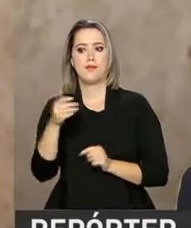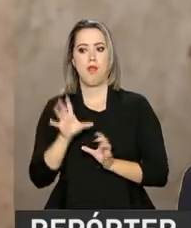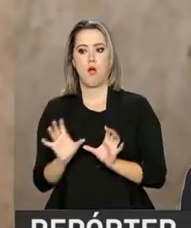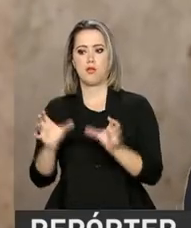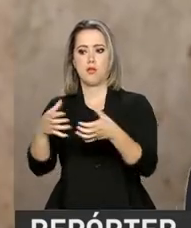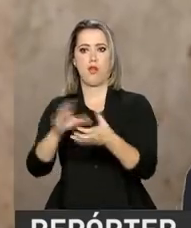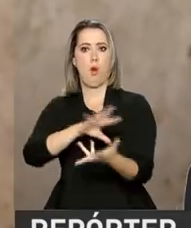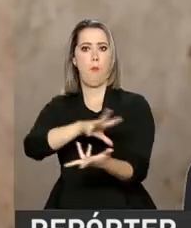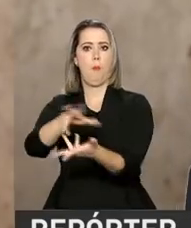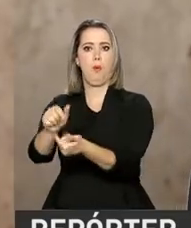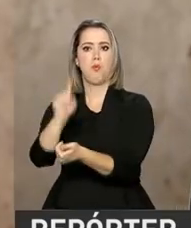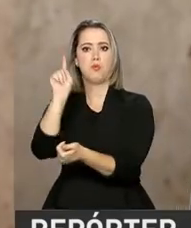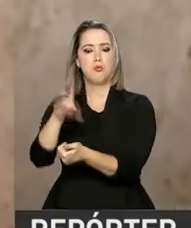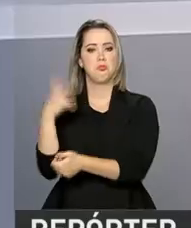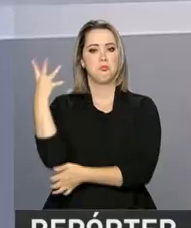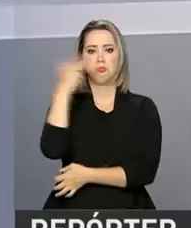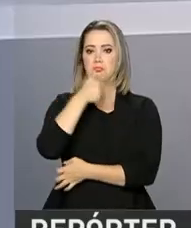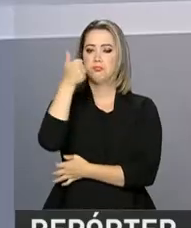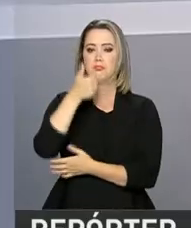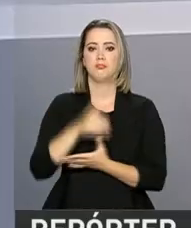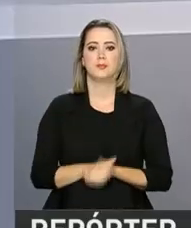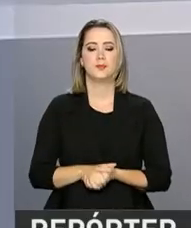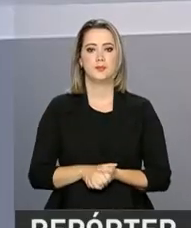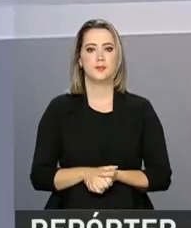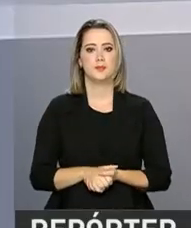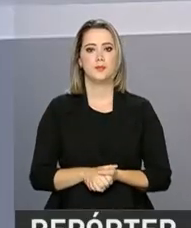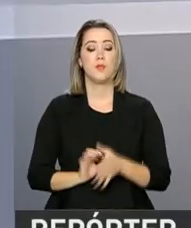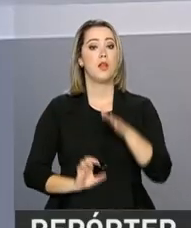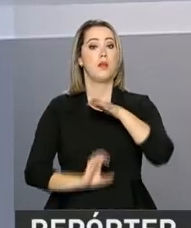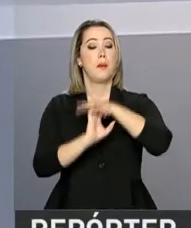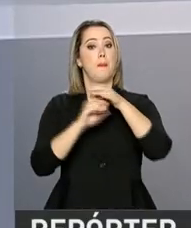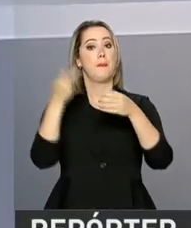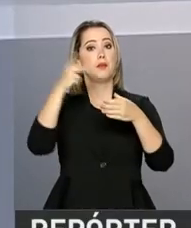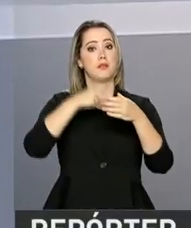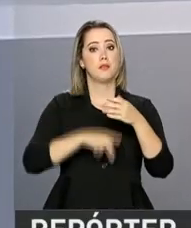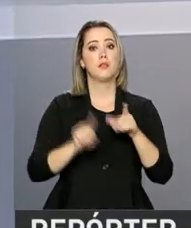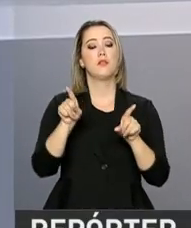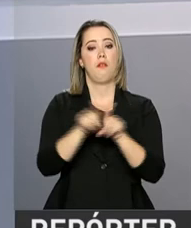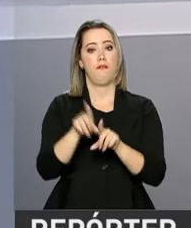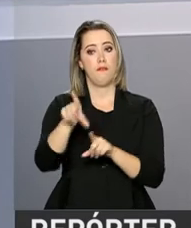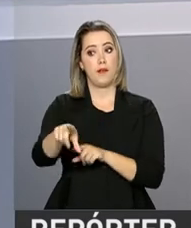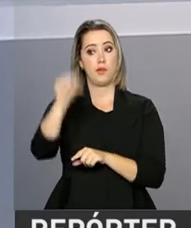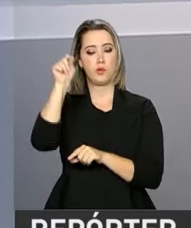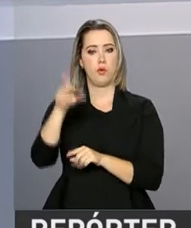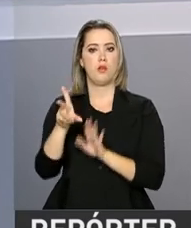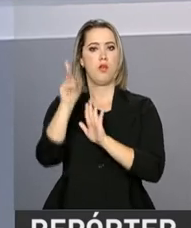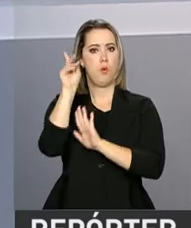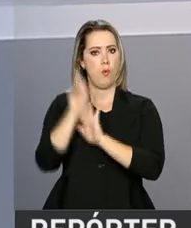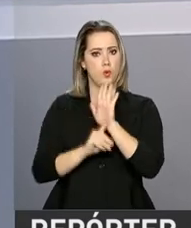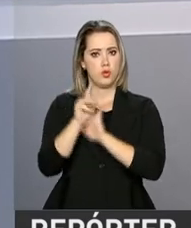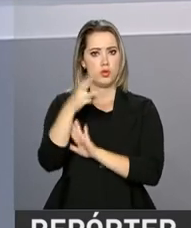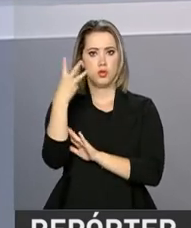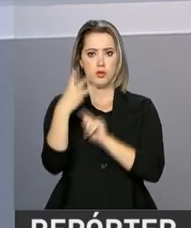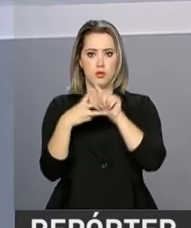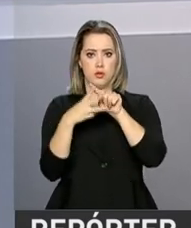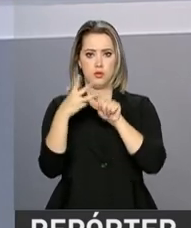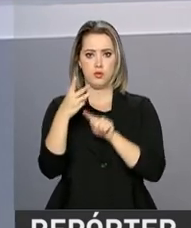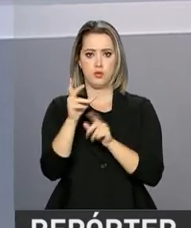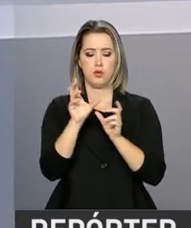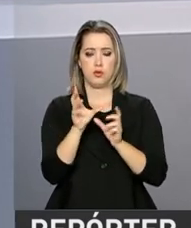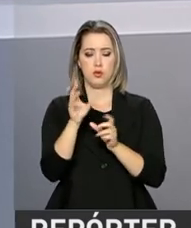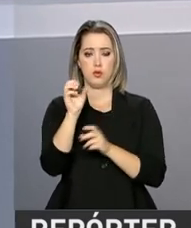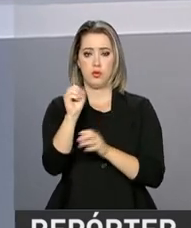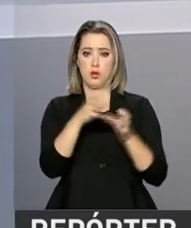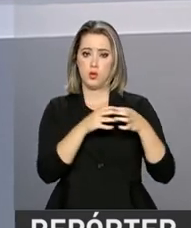exterior será maravilhoso a petrobras vai exercer o direito de preferência sobre três das oito áreas